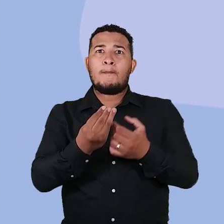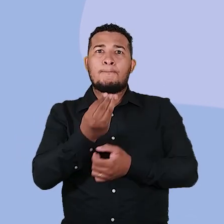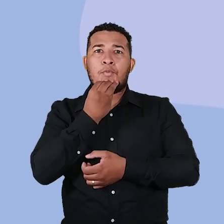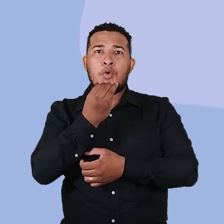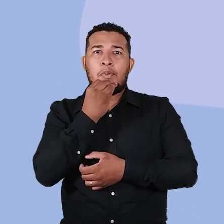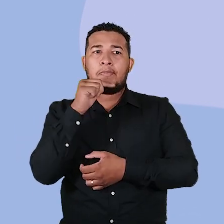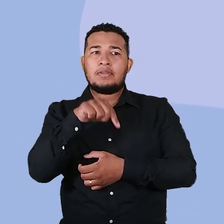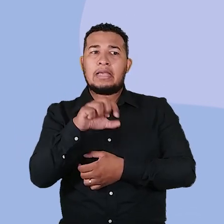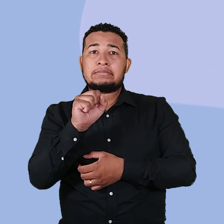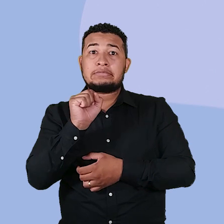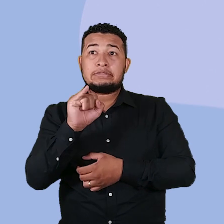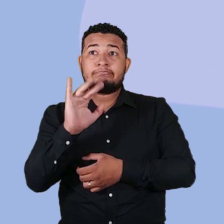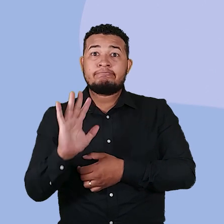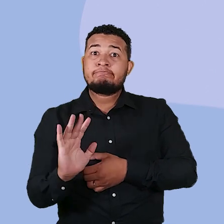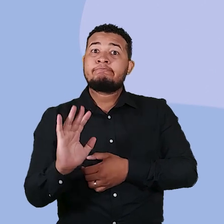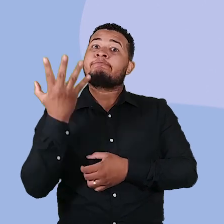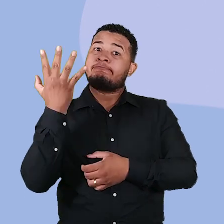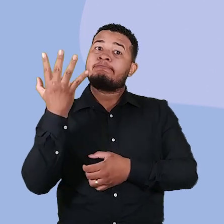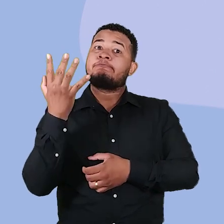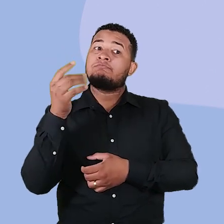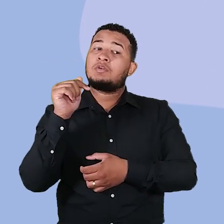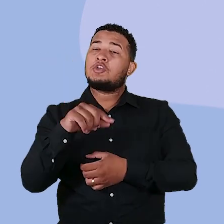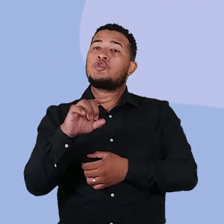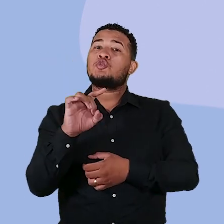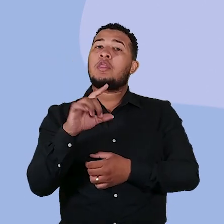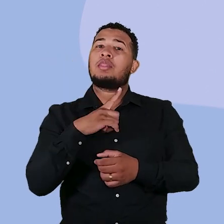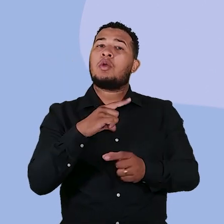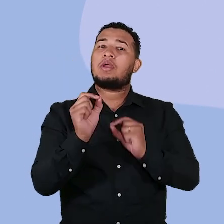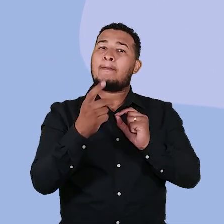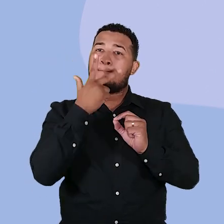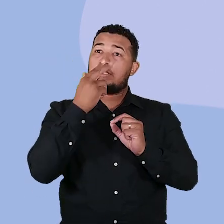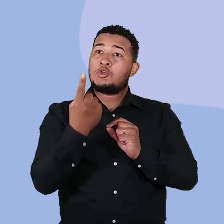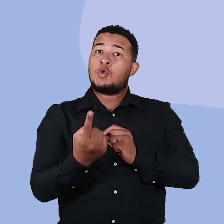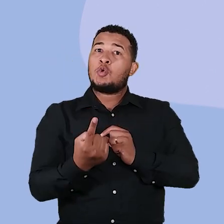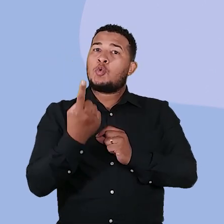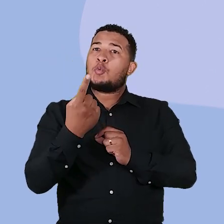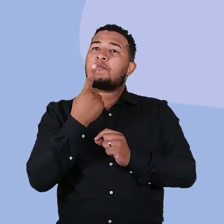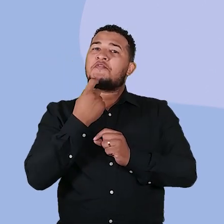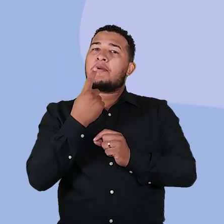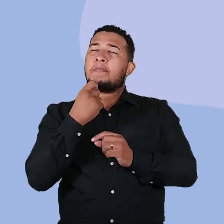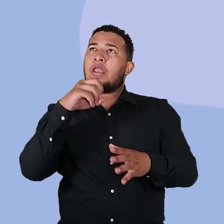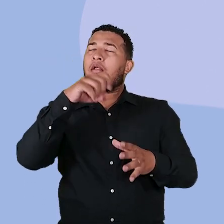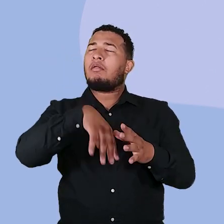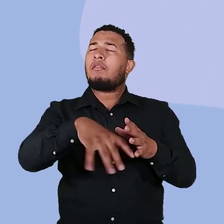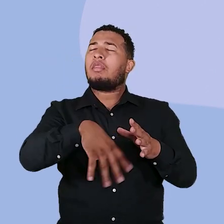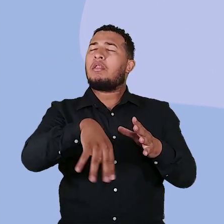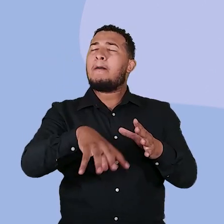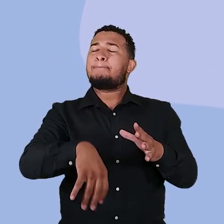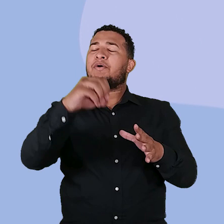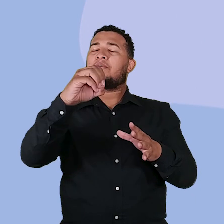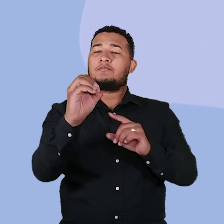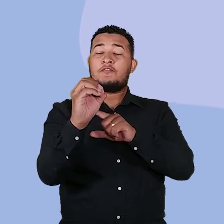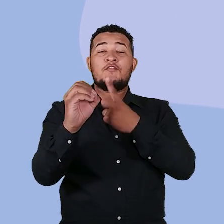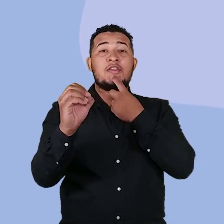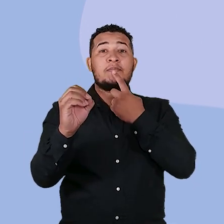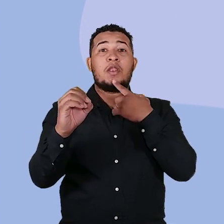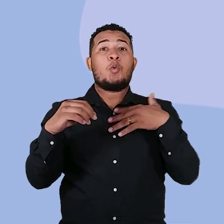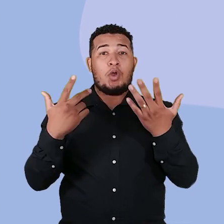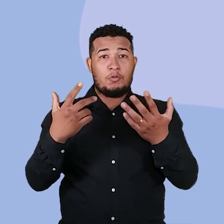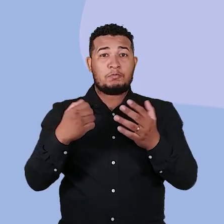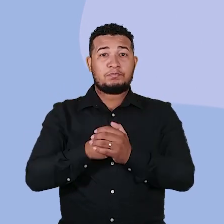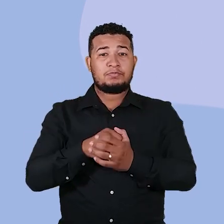qual é a probabilidade de ao acaso ser retirada uma bola vermelha